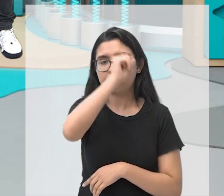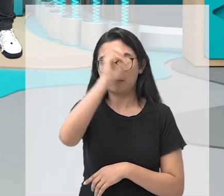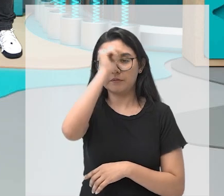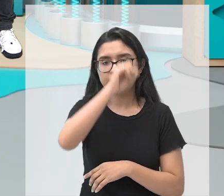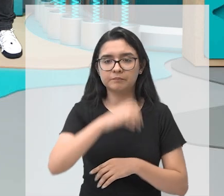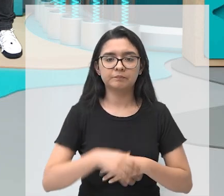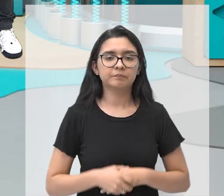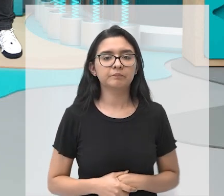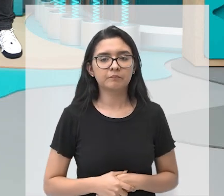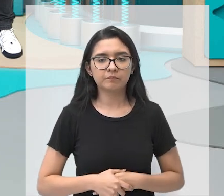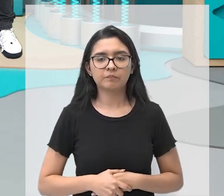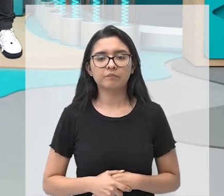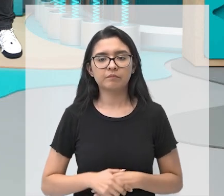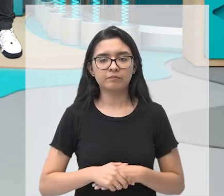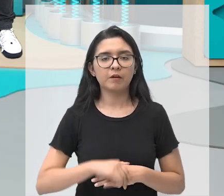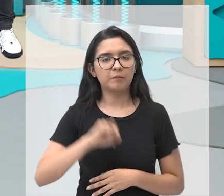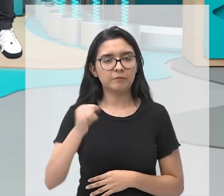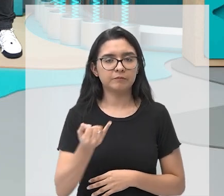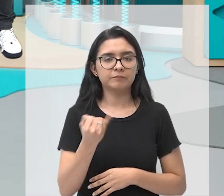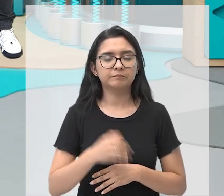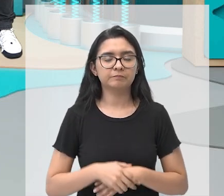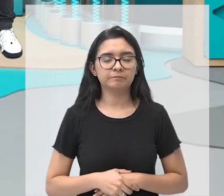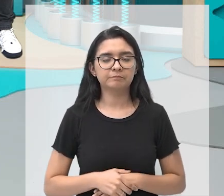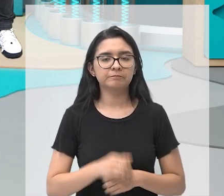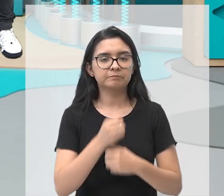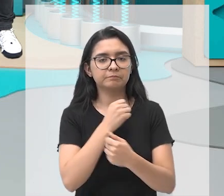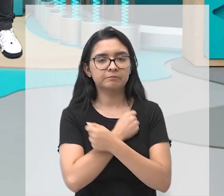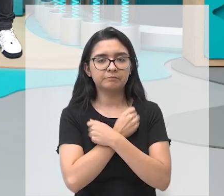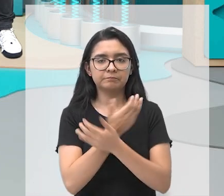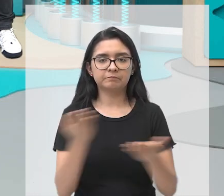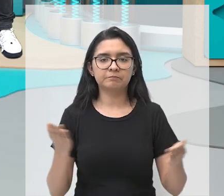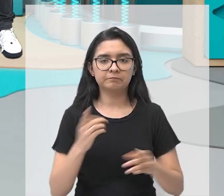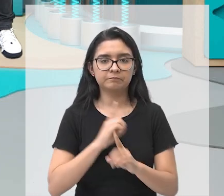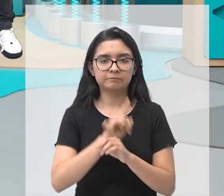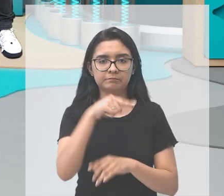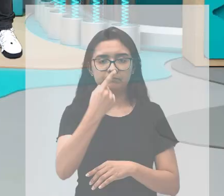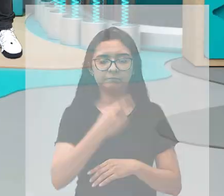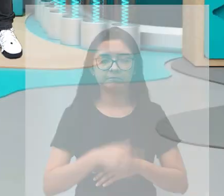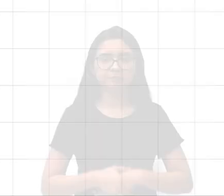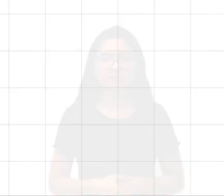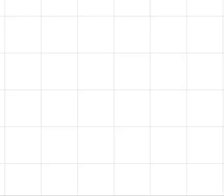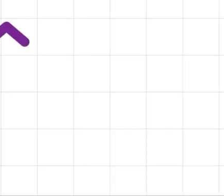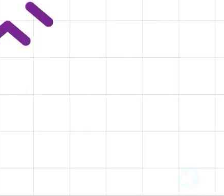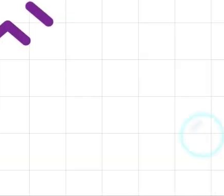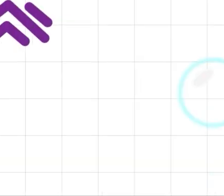bastante e façam muito uso dele. Deixo a todos um forte abraço e até a próxima.